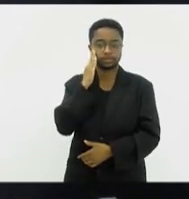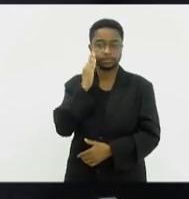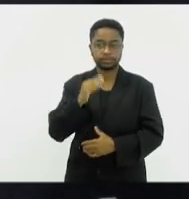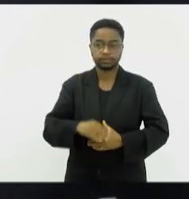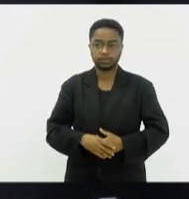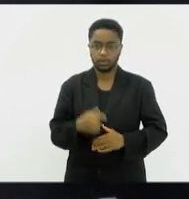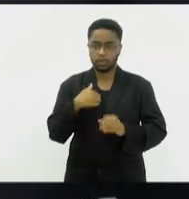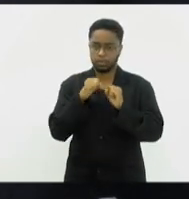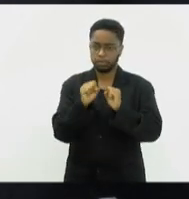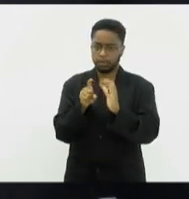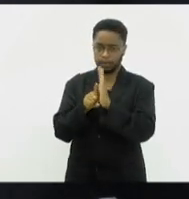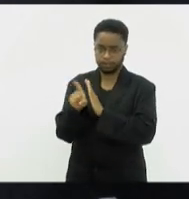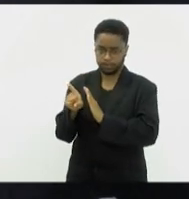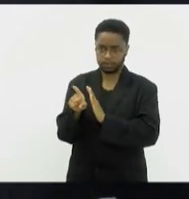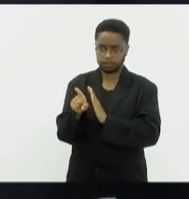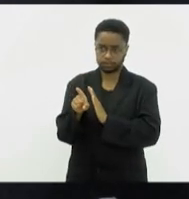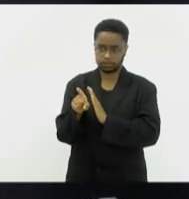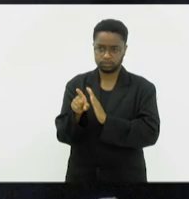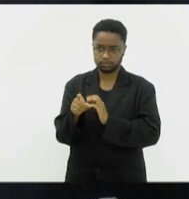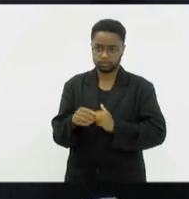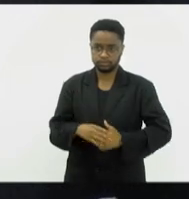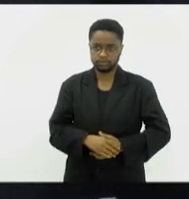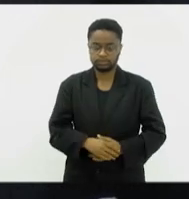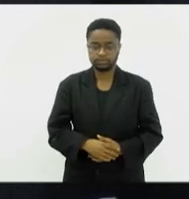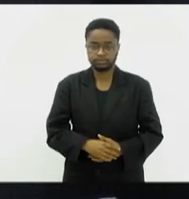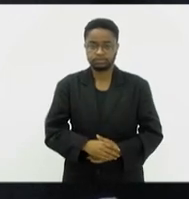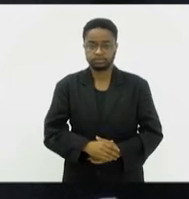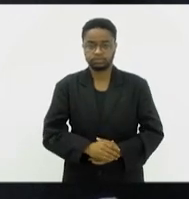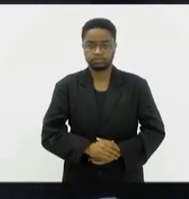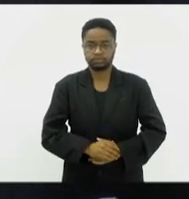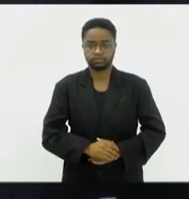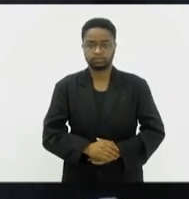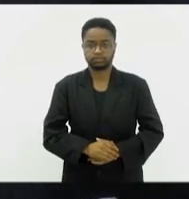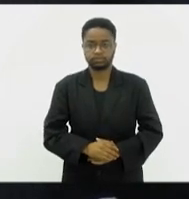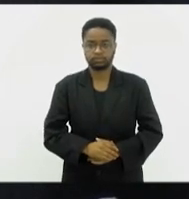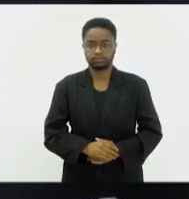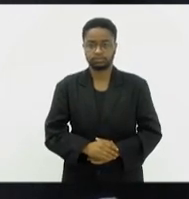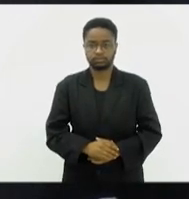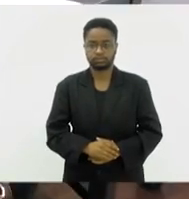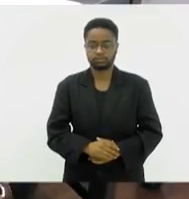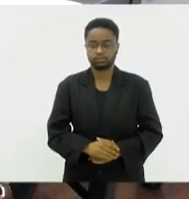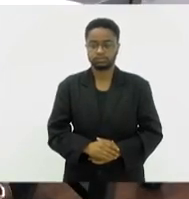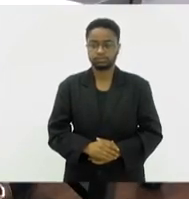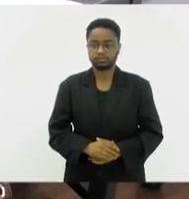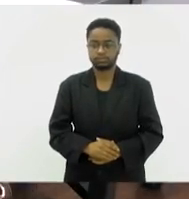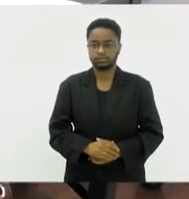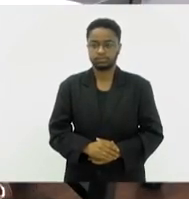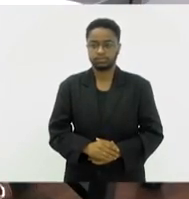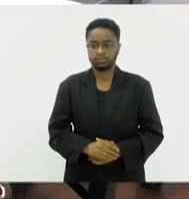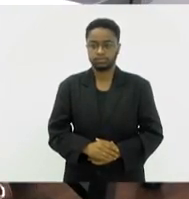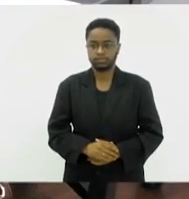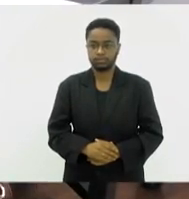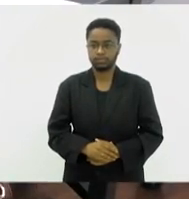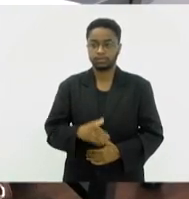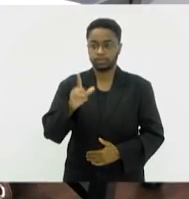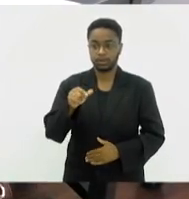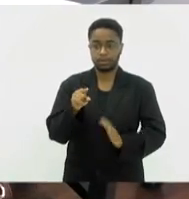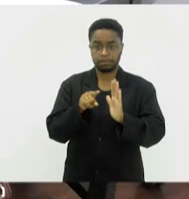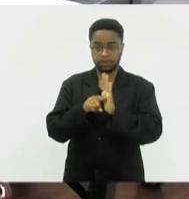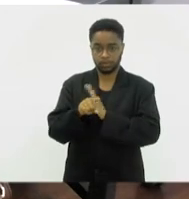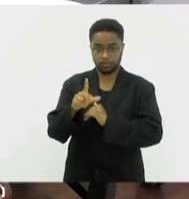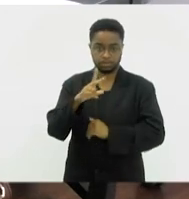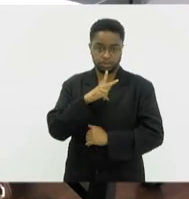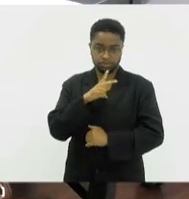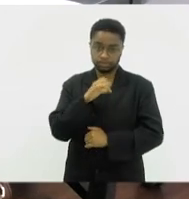Excelência. Posso fazer uma pergunta? Pergunta do deputado Fred, passar para o senhor. Rapidamente. Erivelto, então é uma pergunta de cunho pessoal e você